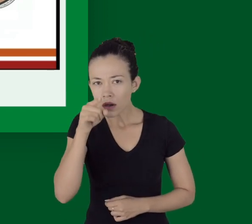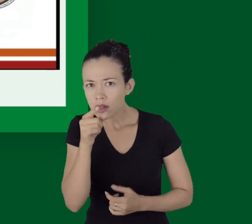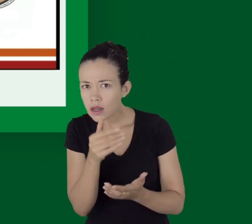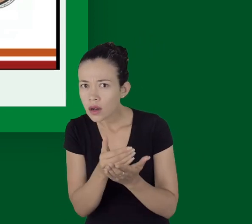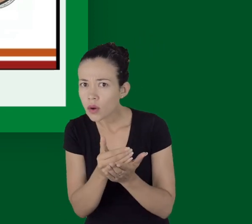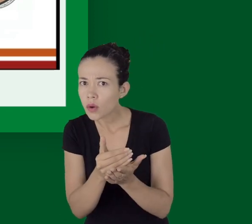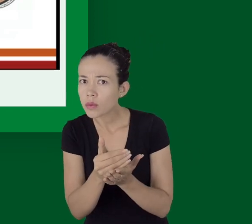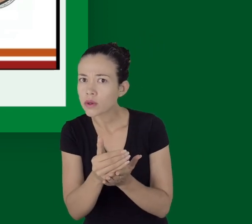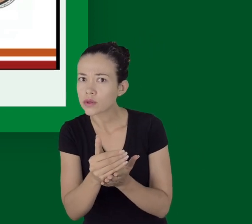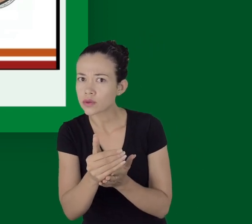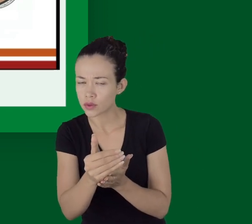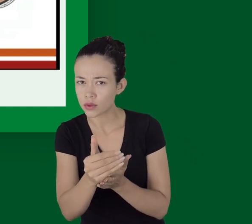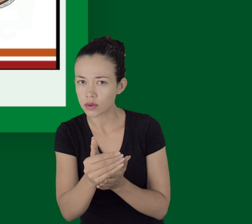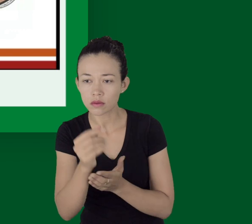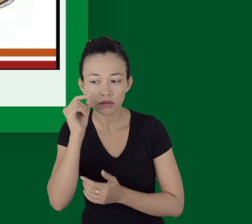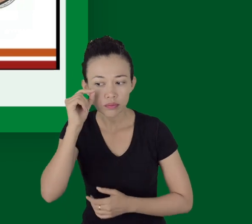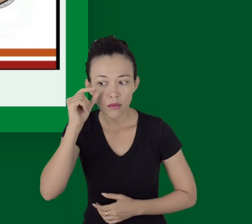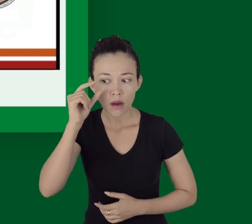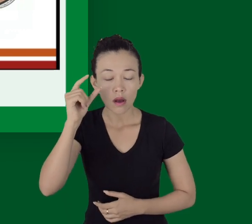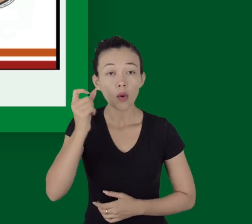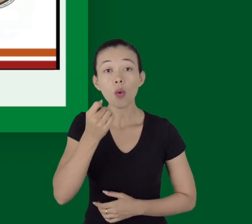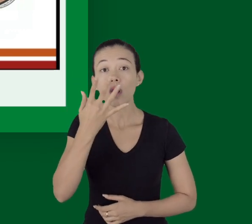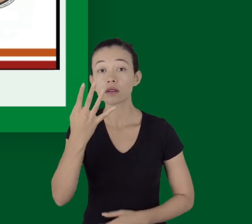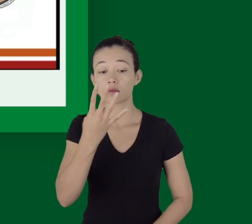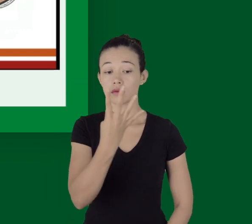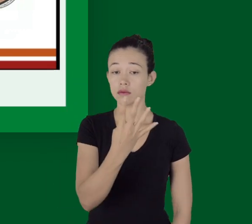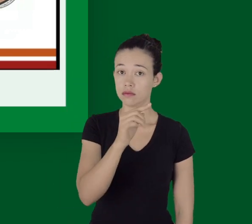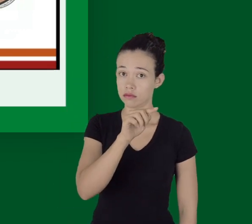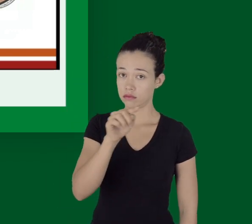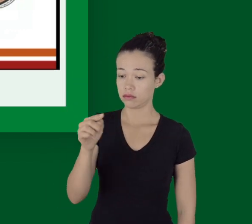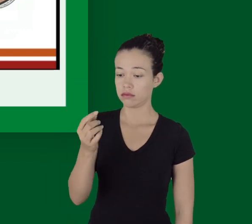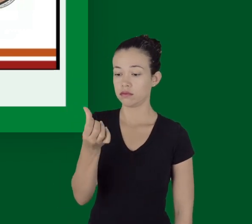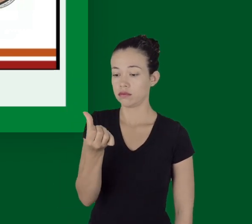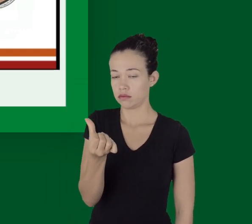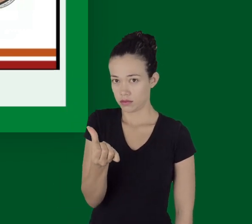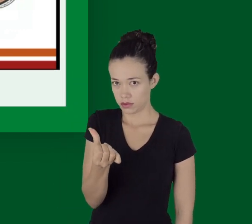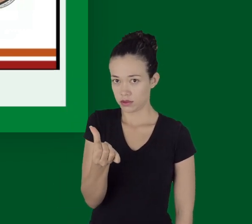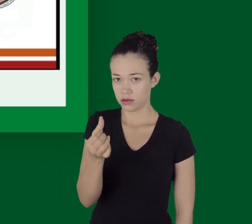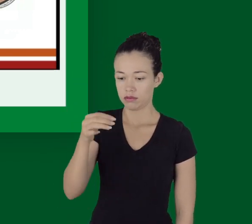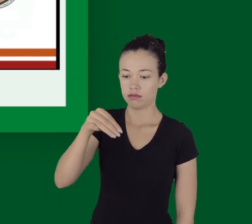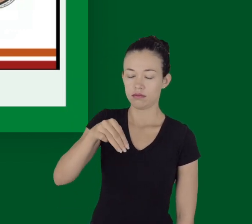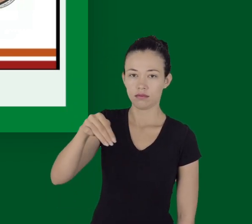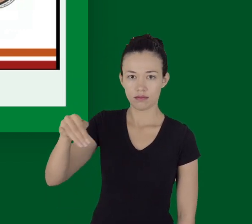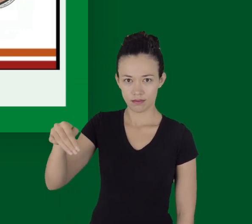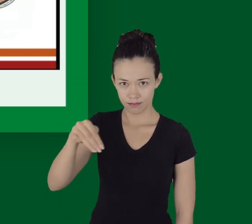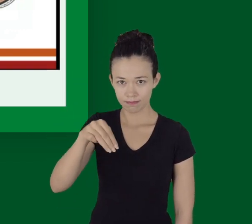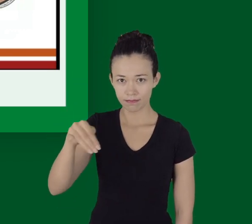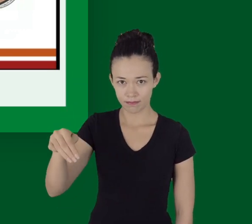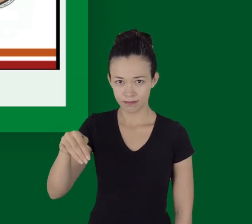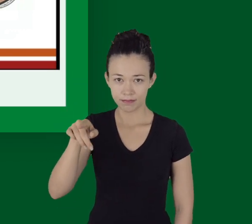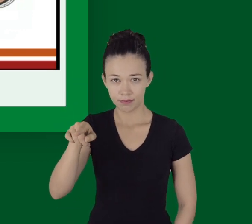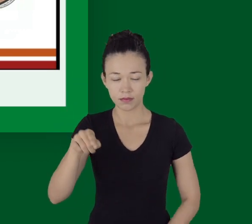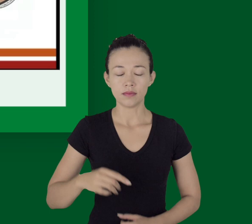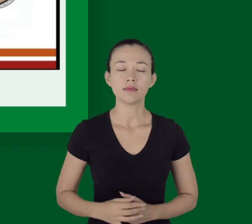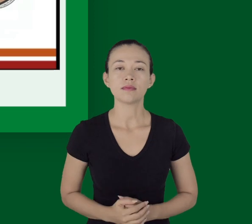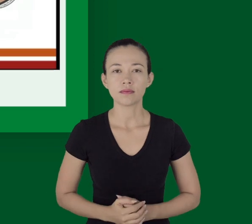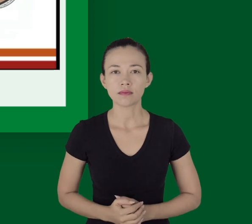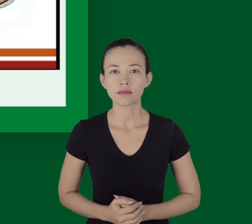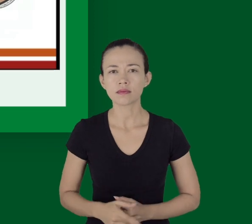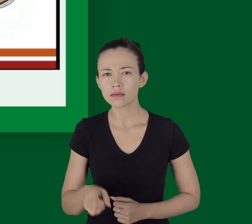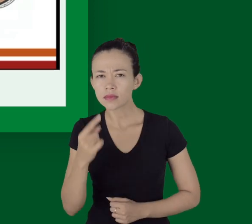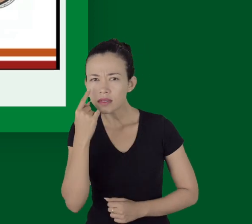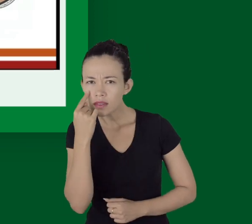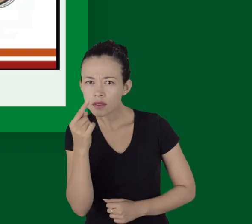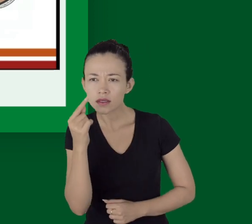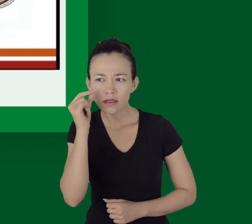começou a abrir pupila, lembrando que essa compressão, ela gira em torno de 4 a 6 milímetros. Se você tem um comprometimento,